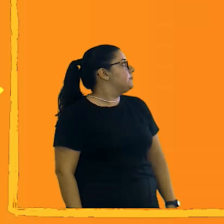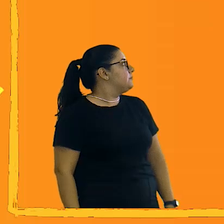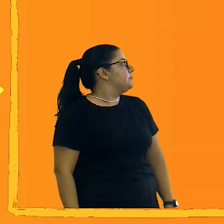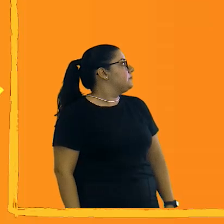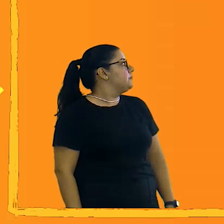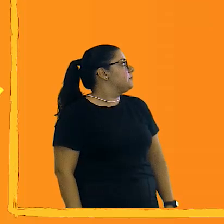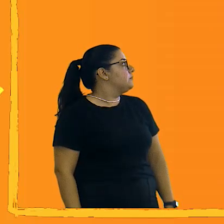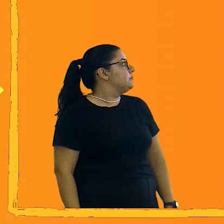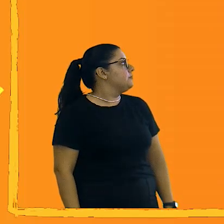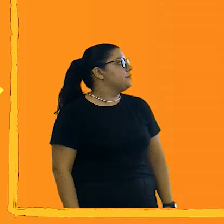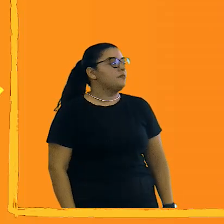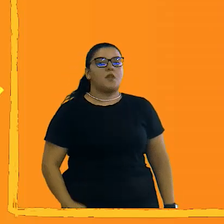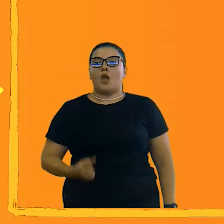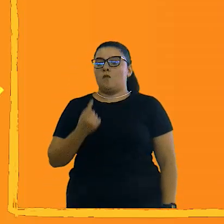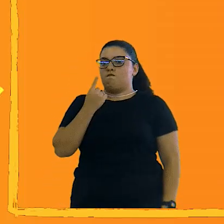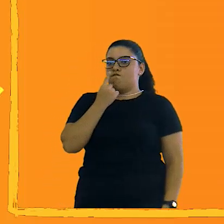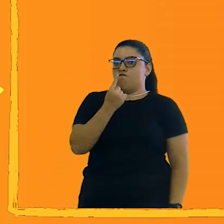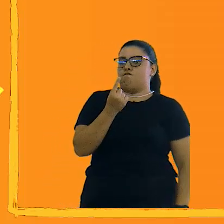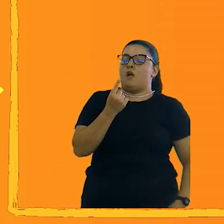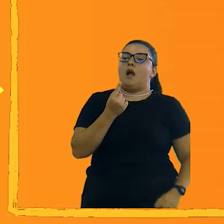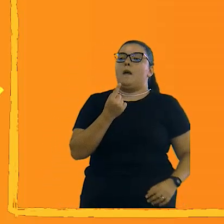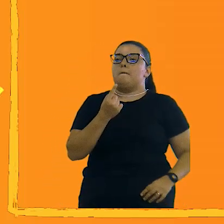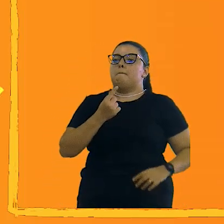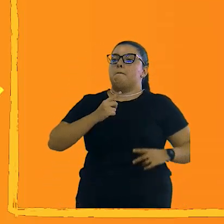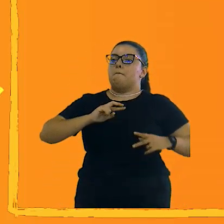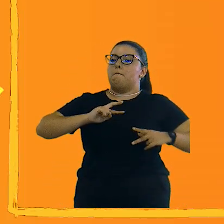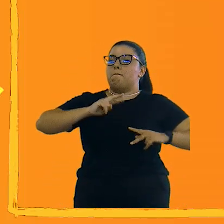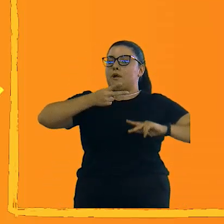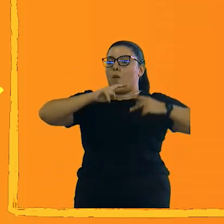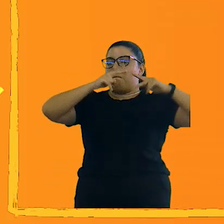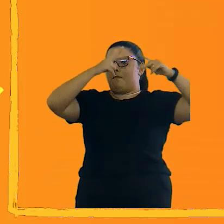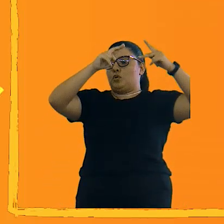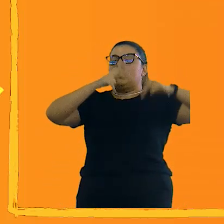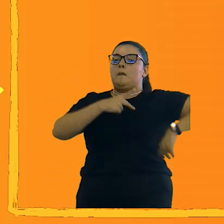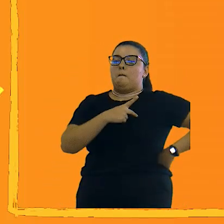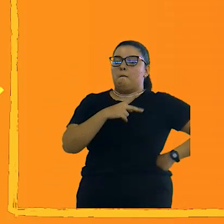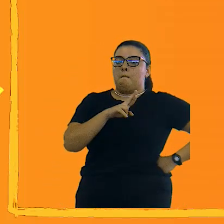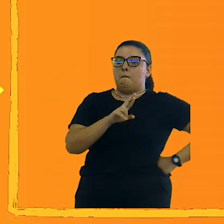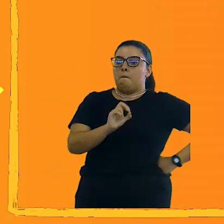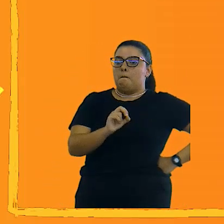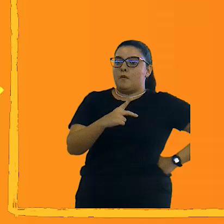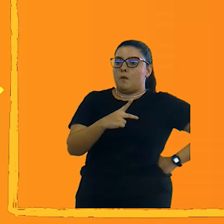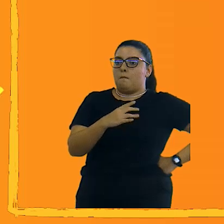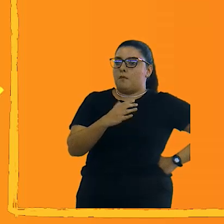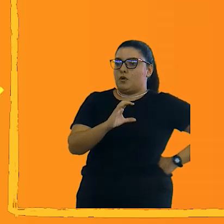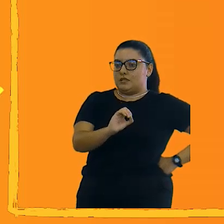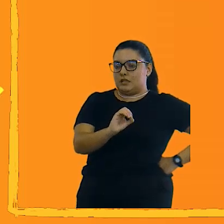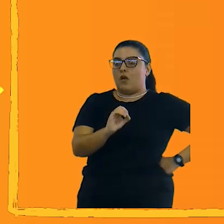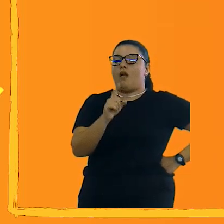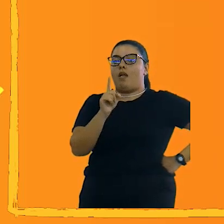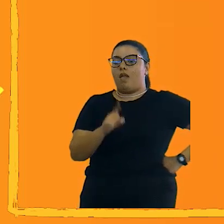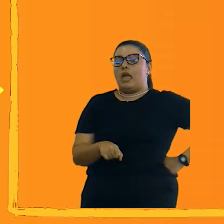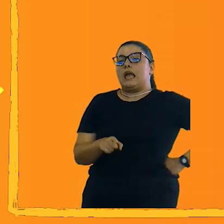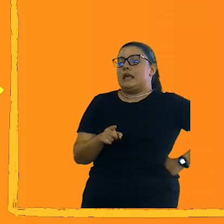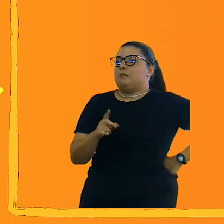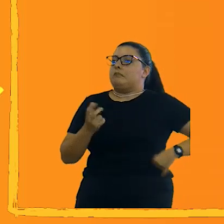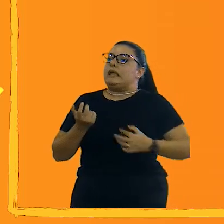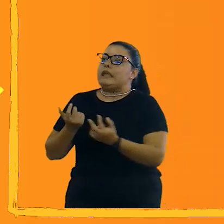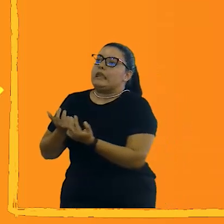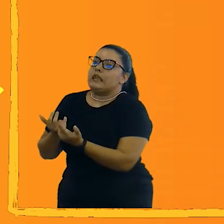comigo uma proporção é formada pela igualdade de uma ou